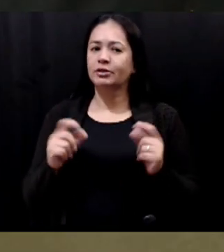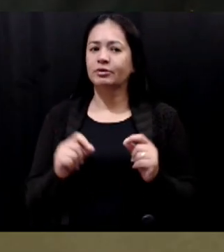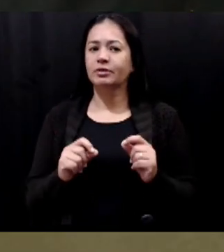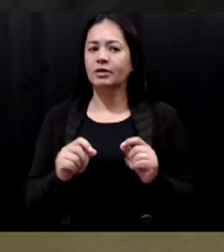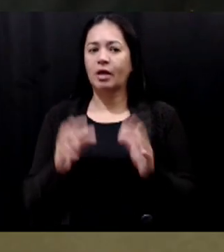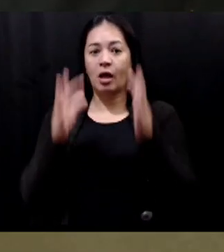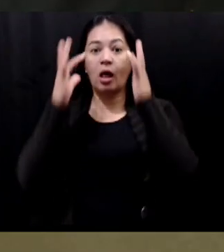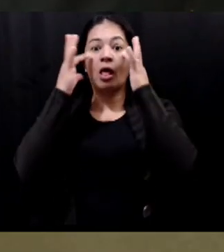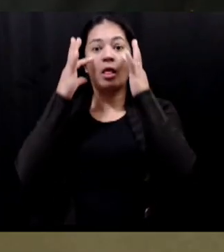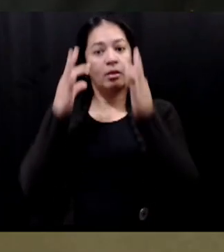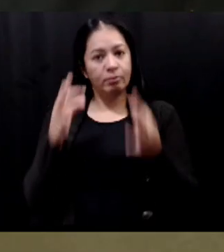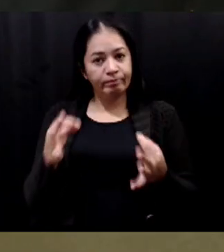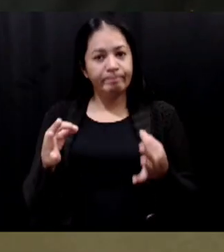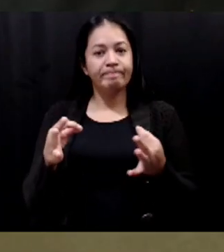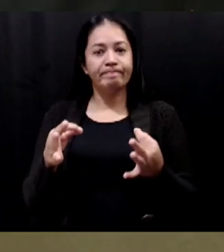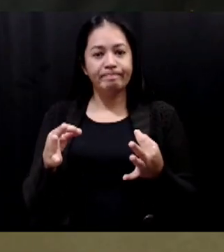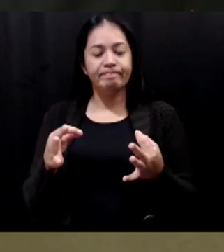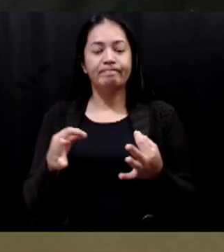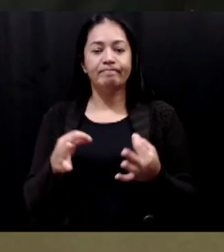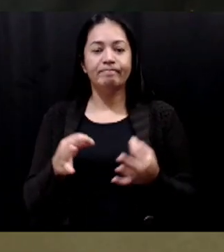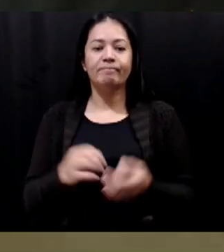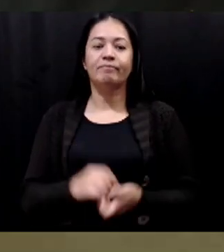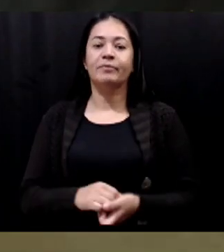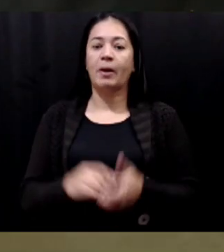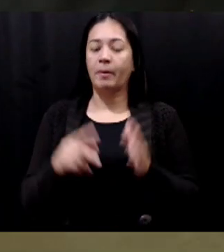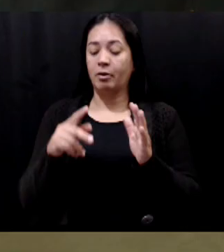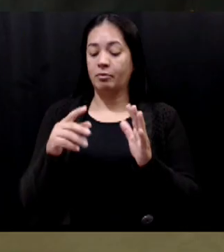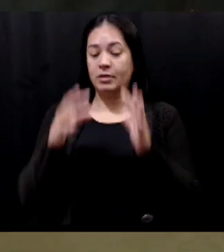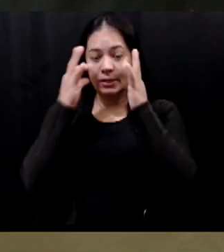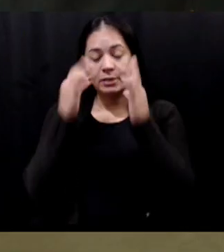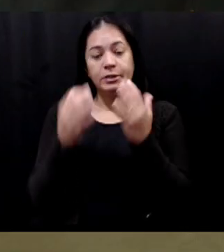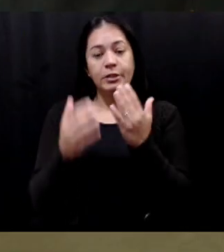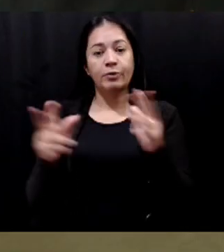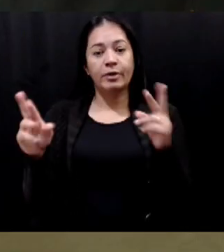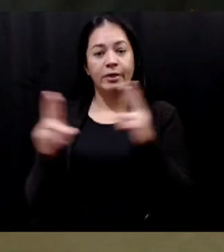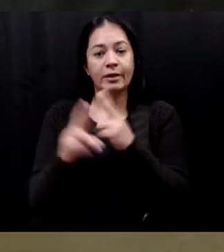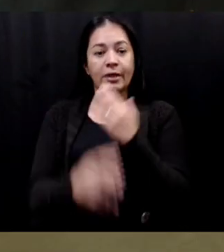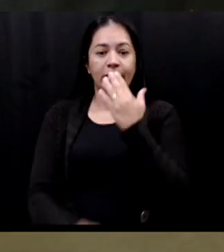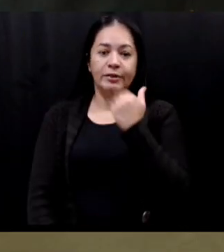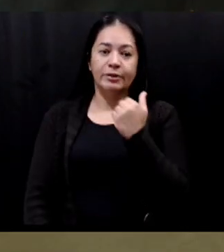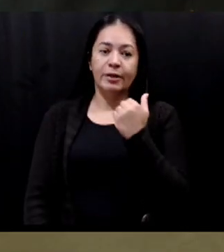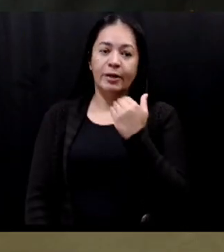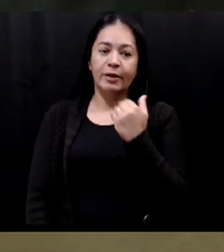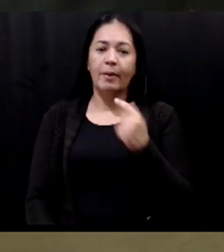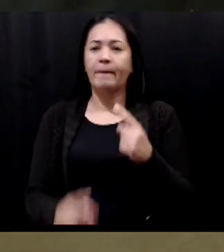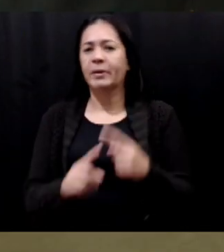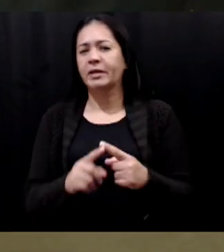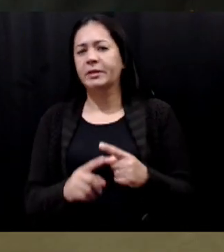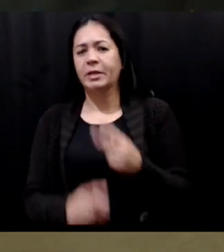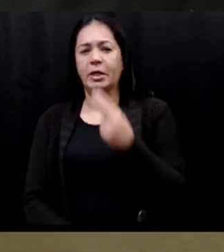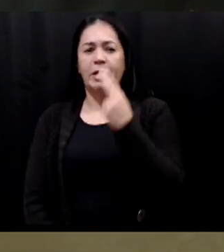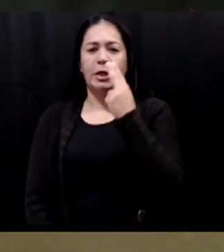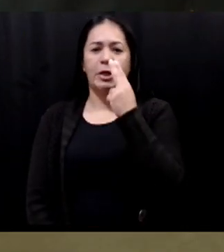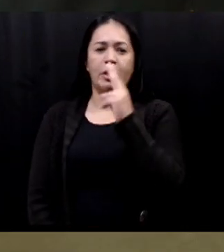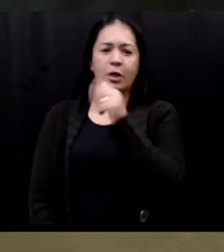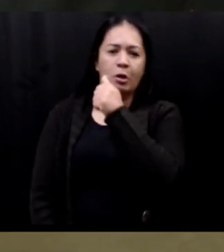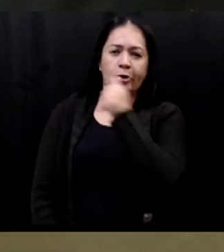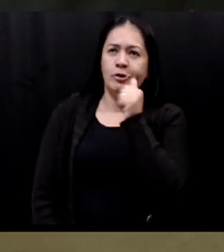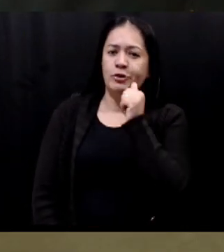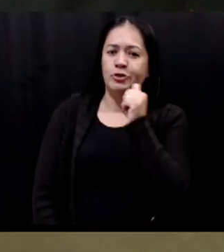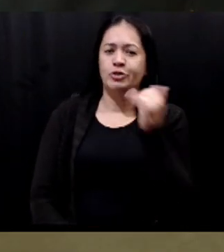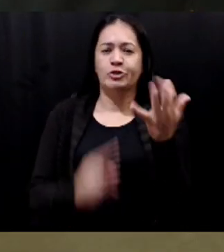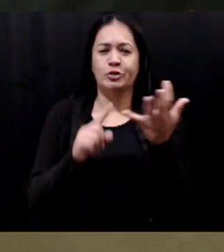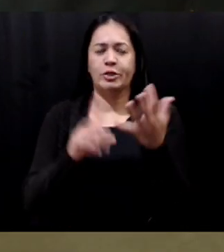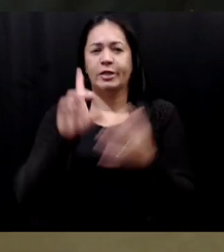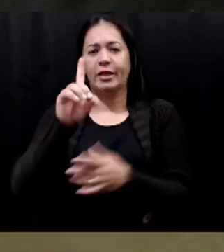a essa situação da alimentação. E tem dietas da moda, tem a tal da dieta detox, a dieta do